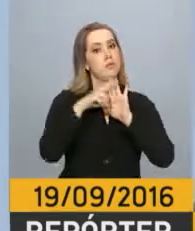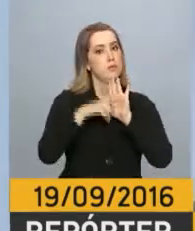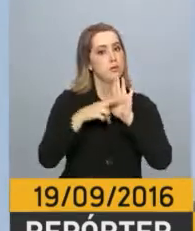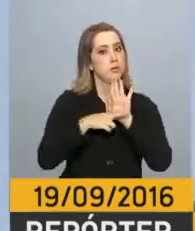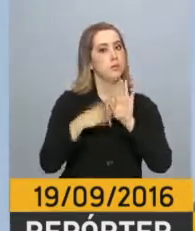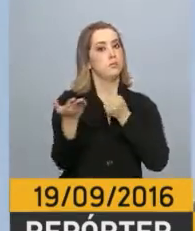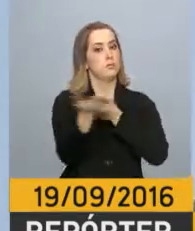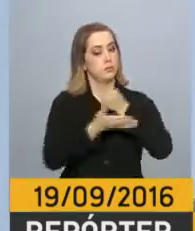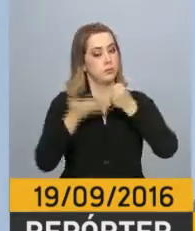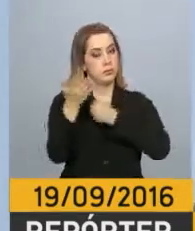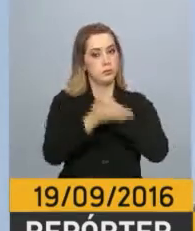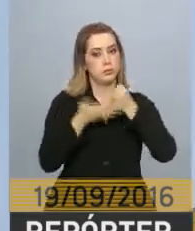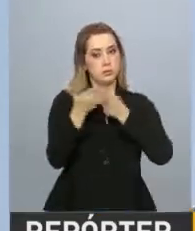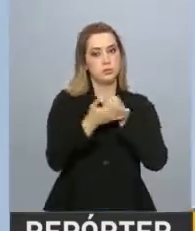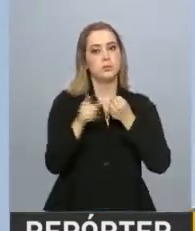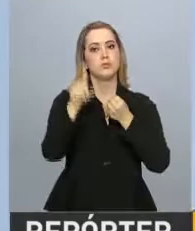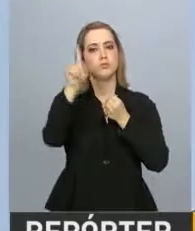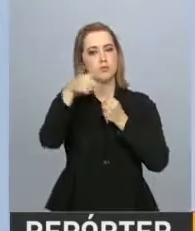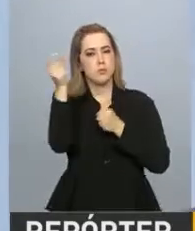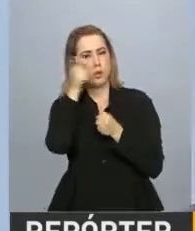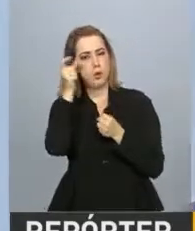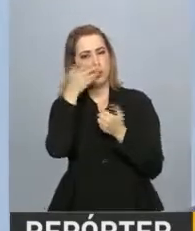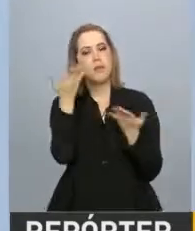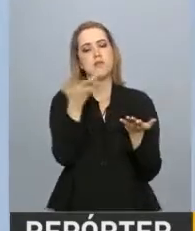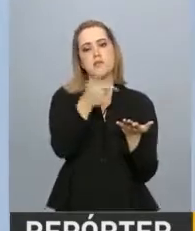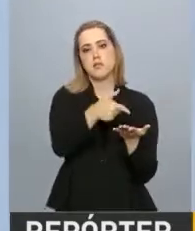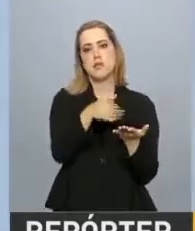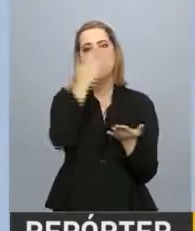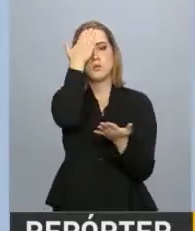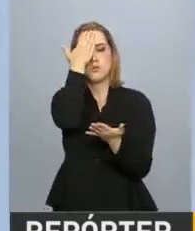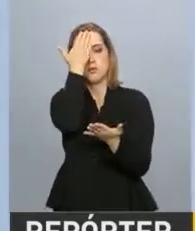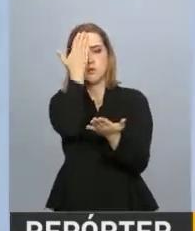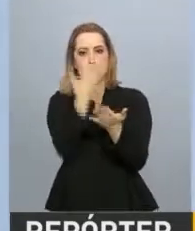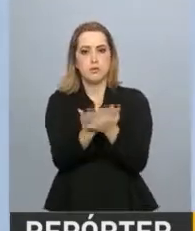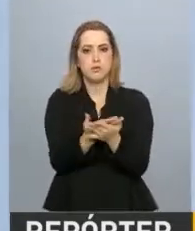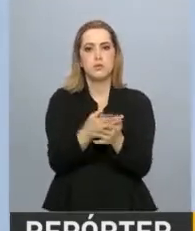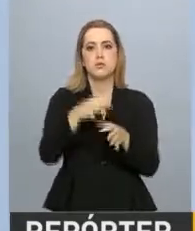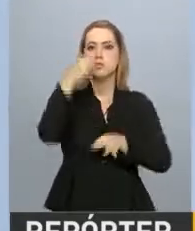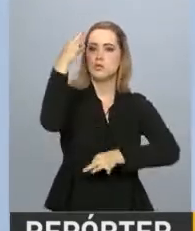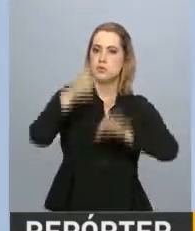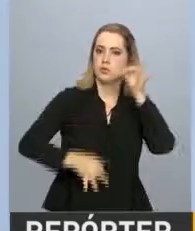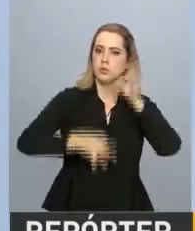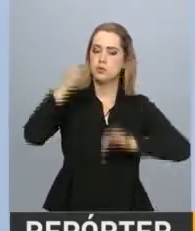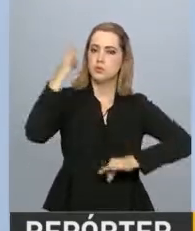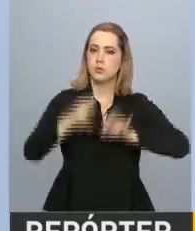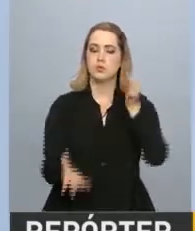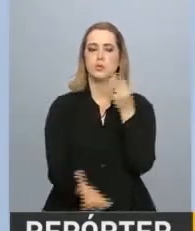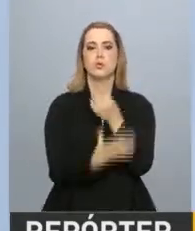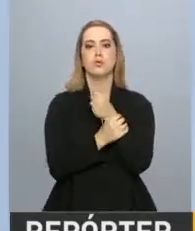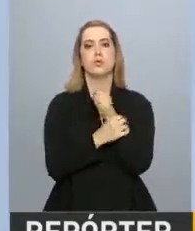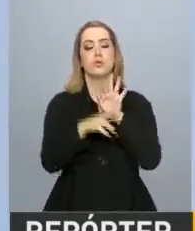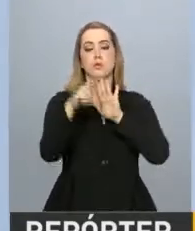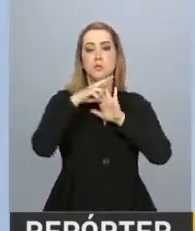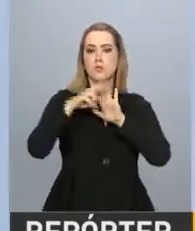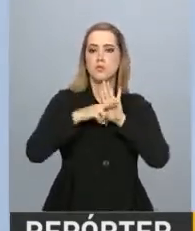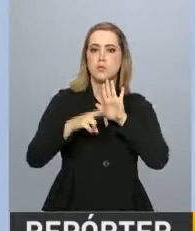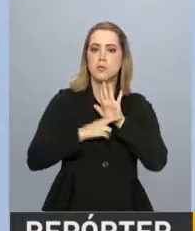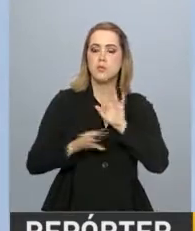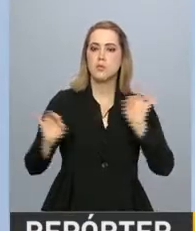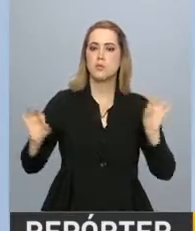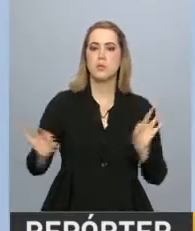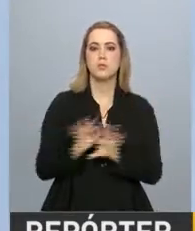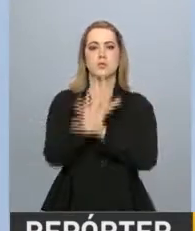esse ativo ser atraente é a confiança, é a segurança jurídica, regras claras em todo o